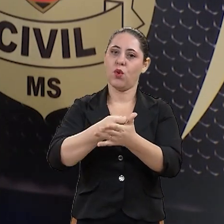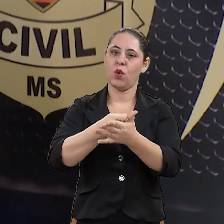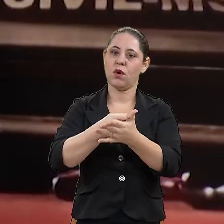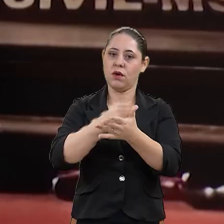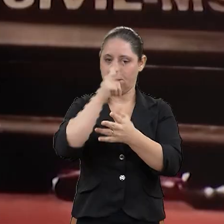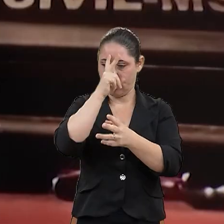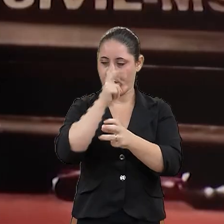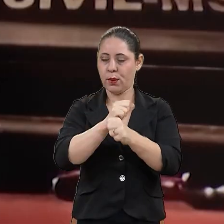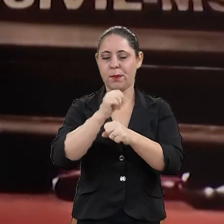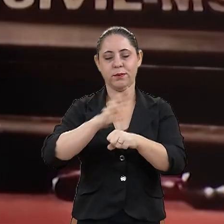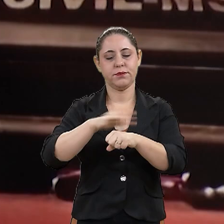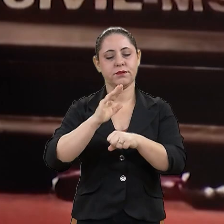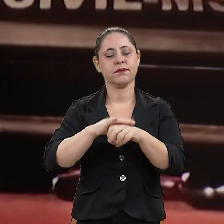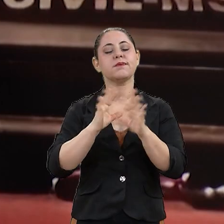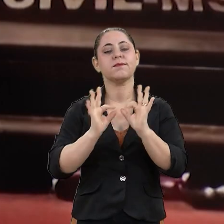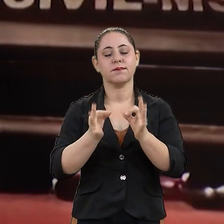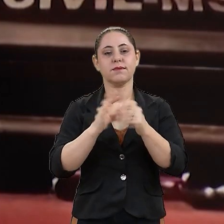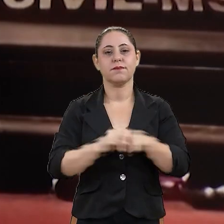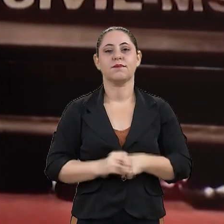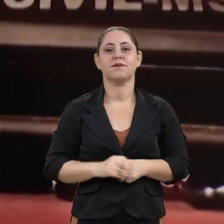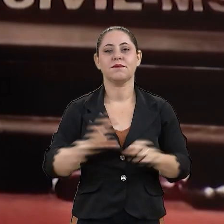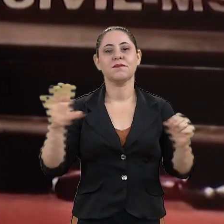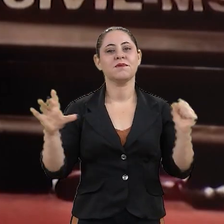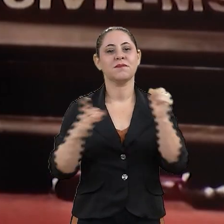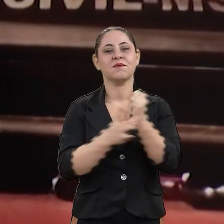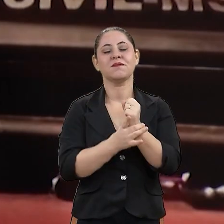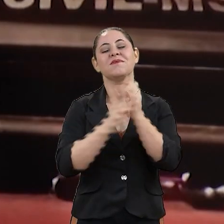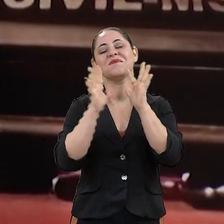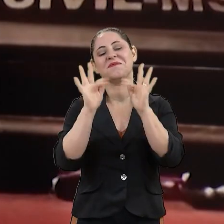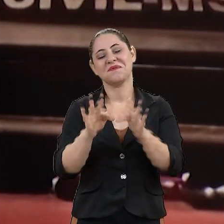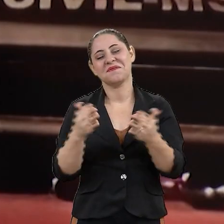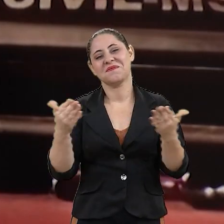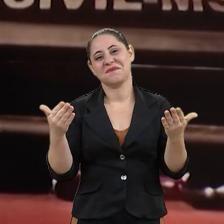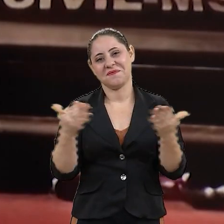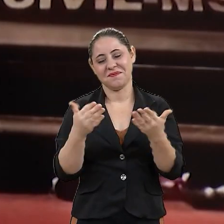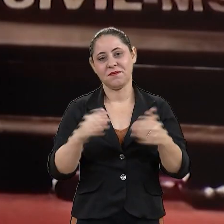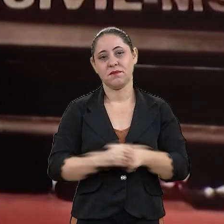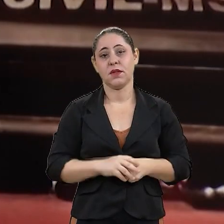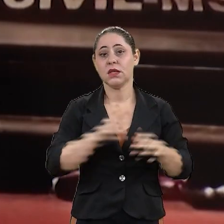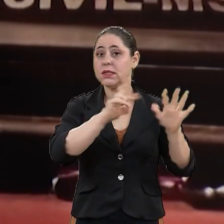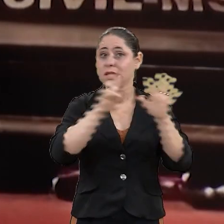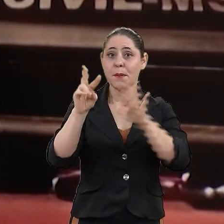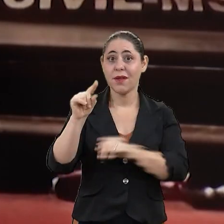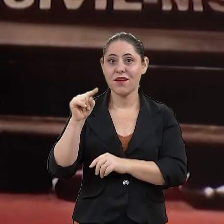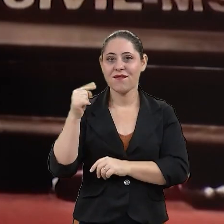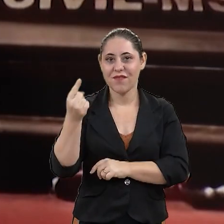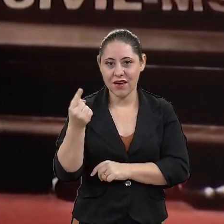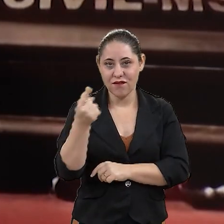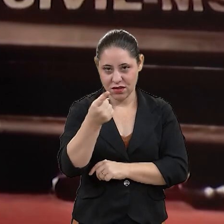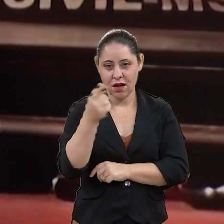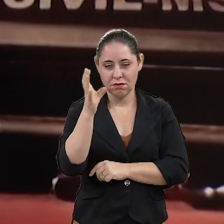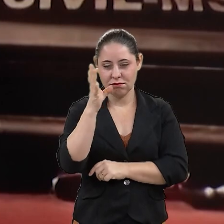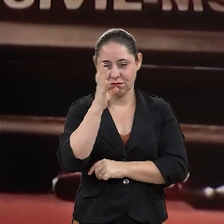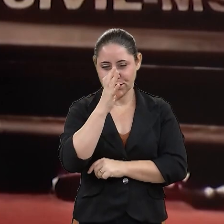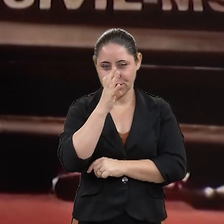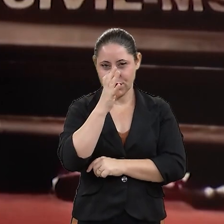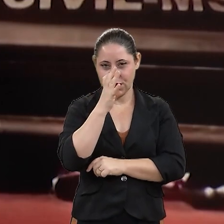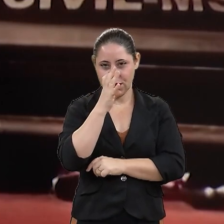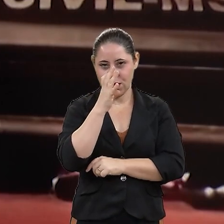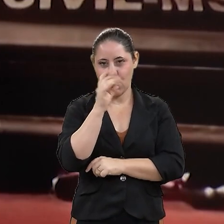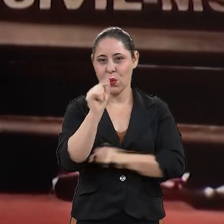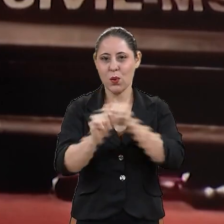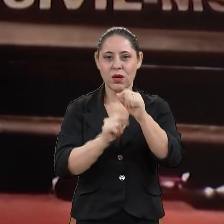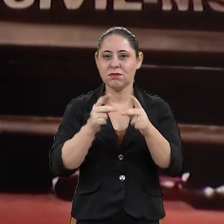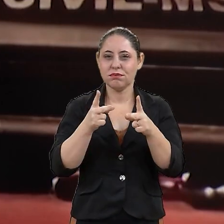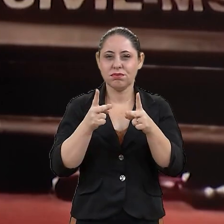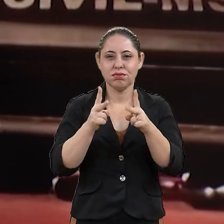com certeza. O Segurança em Pauta vai ficando por aqui. Na semana que vem, você vai acompanhar a continuação da